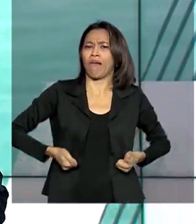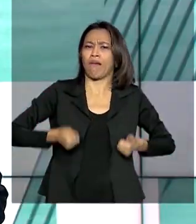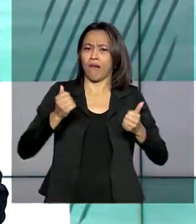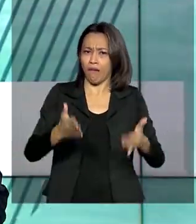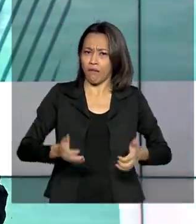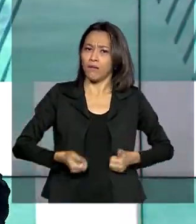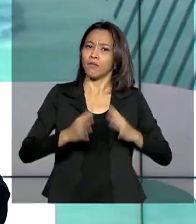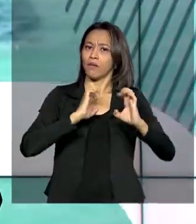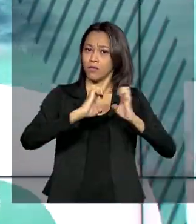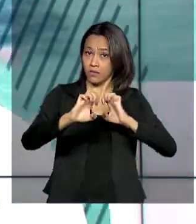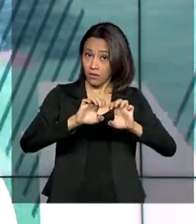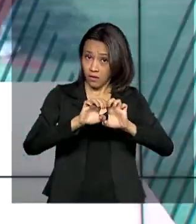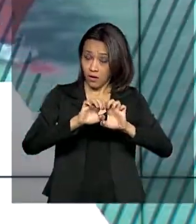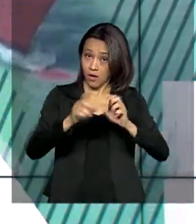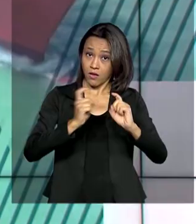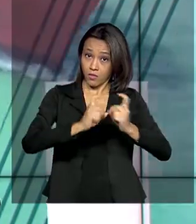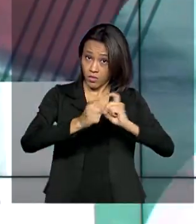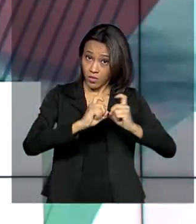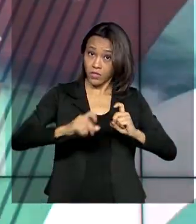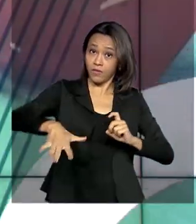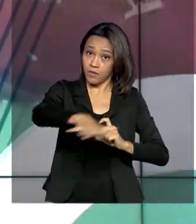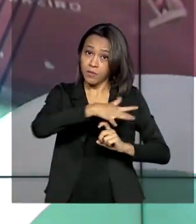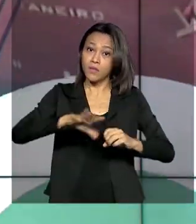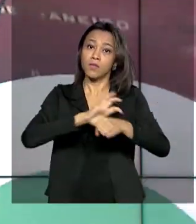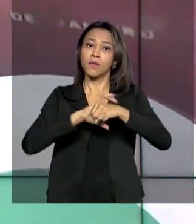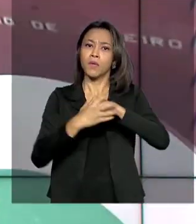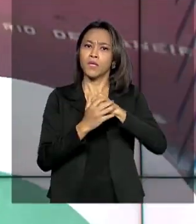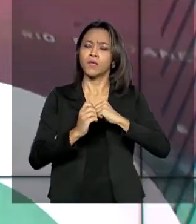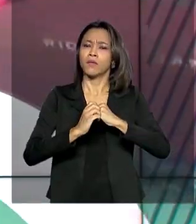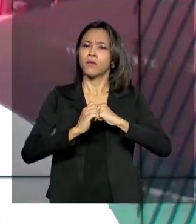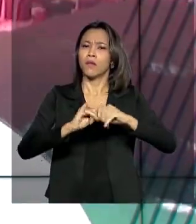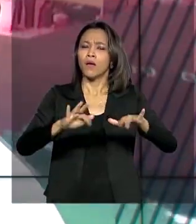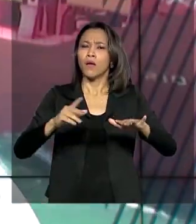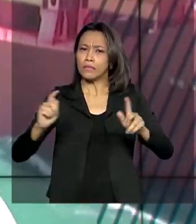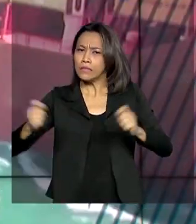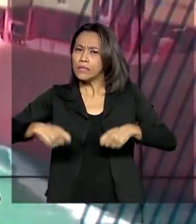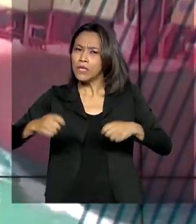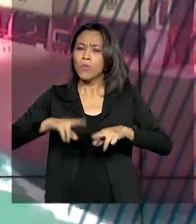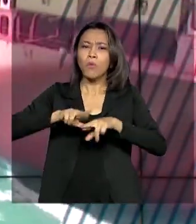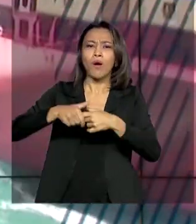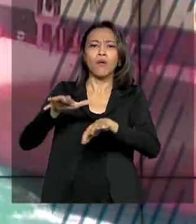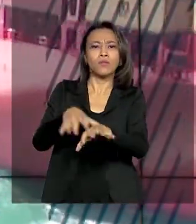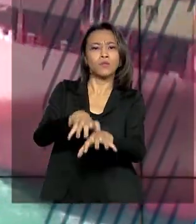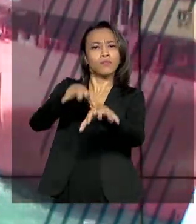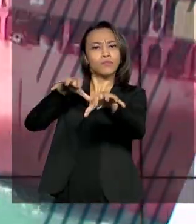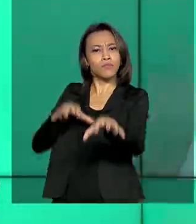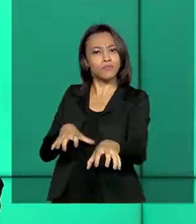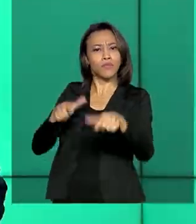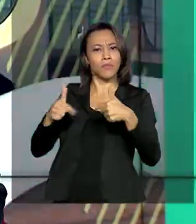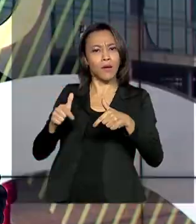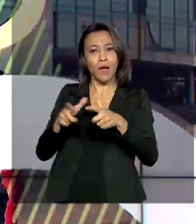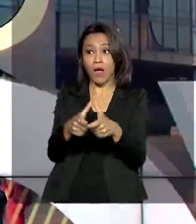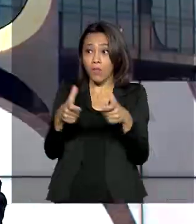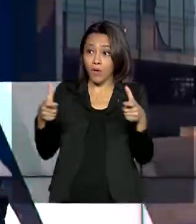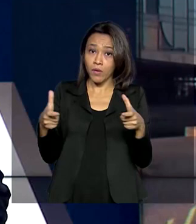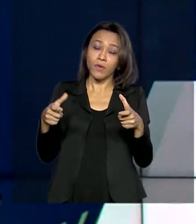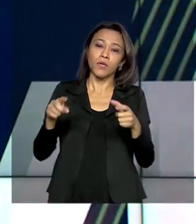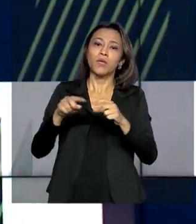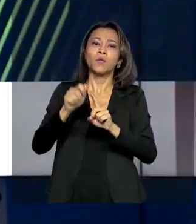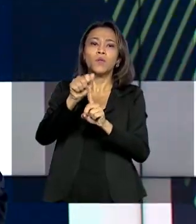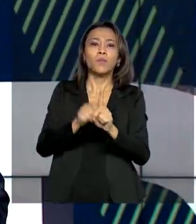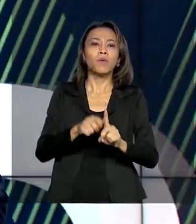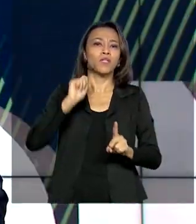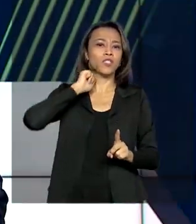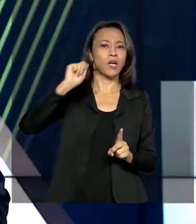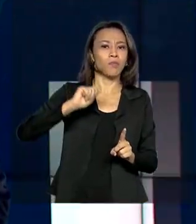período da pandemia. Segundo a pasta, isso foi possível por causa do teletrabalho de grande parte dos servidores nos meses de